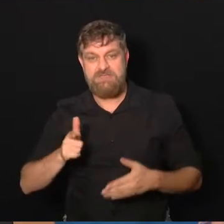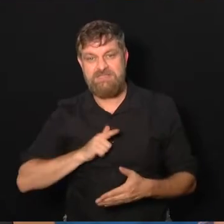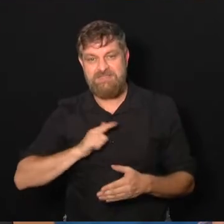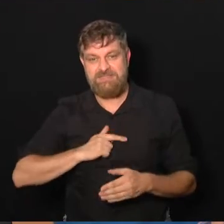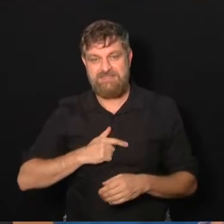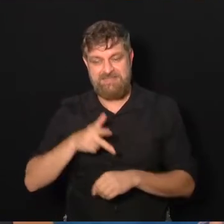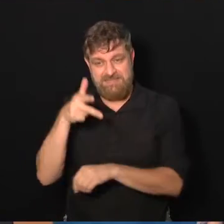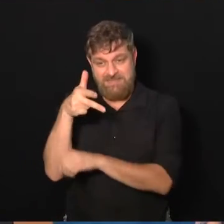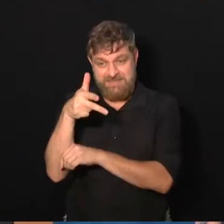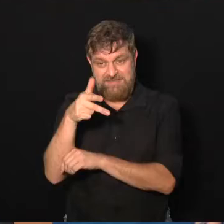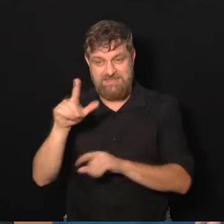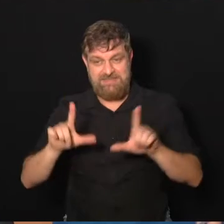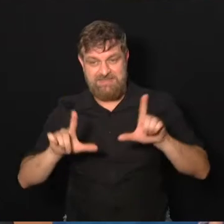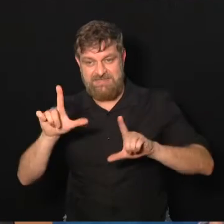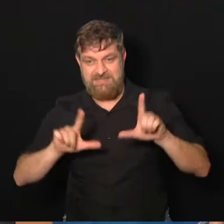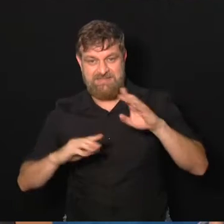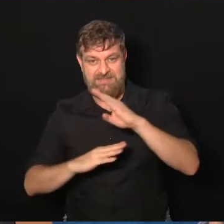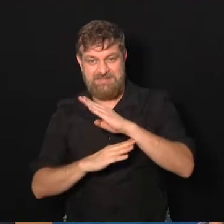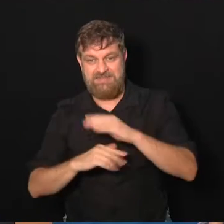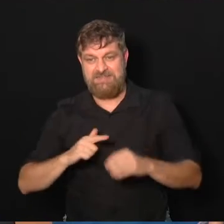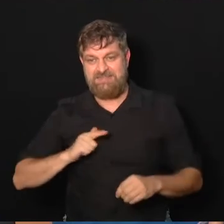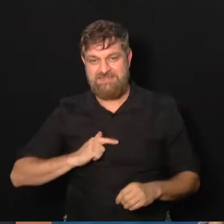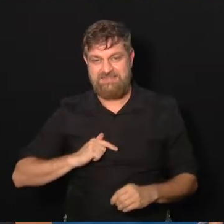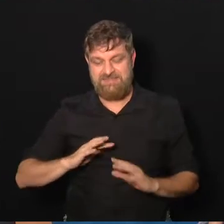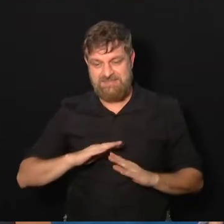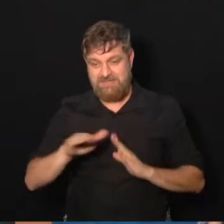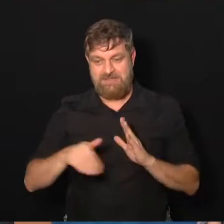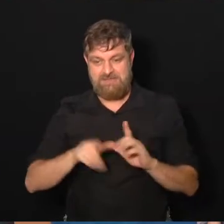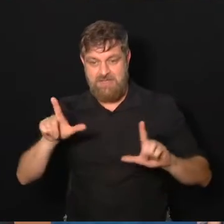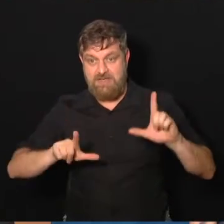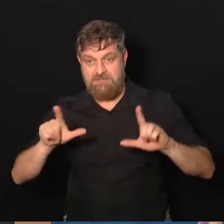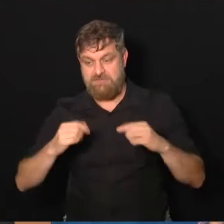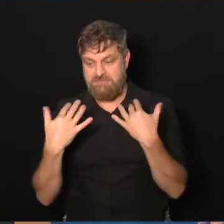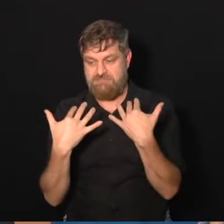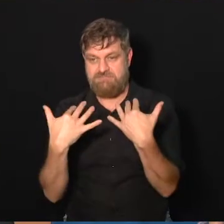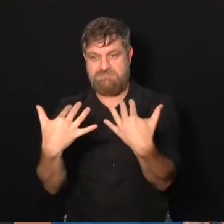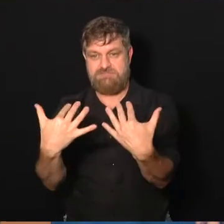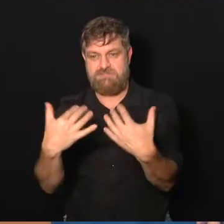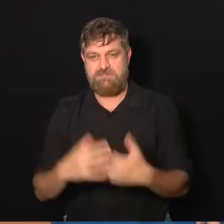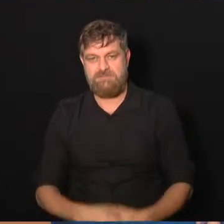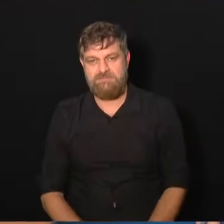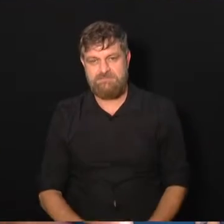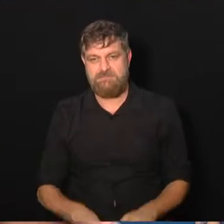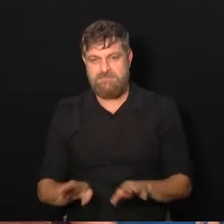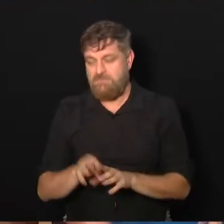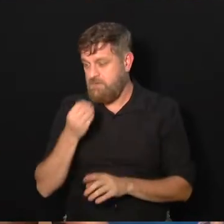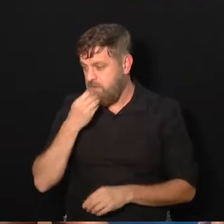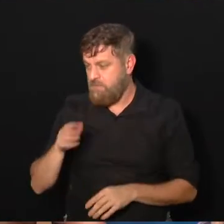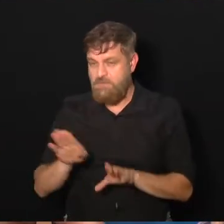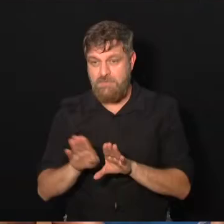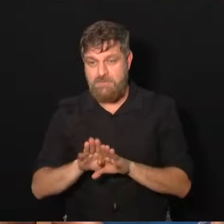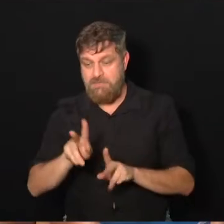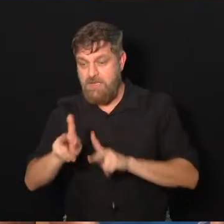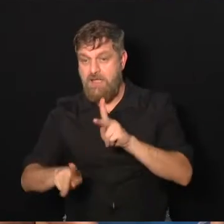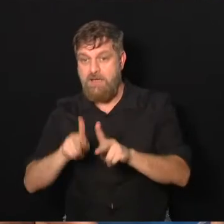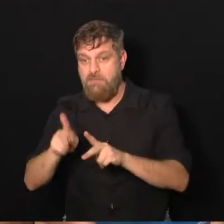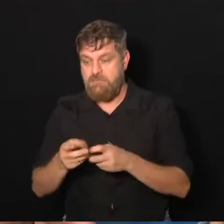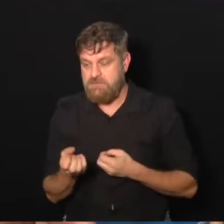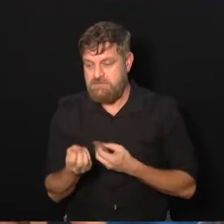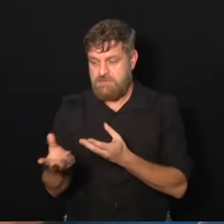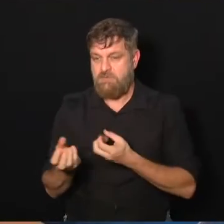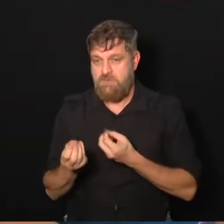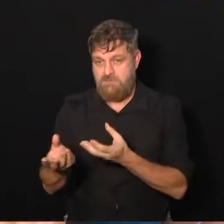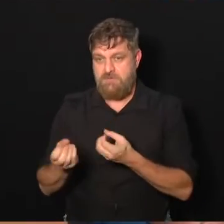estar ao vivo na TV Câmara, onde tem um alcance de audiência extraordinário. E é bom a gente estar levando para a população isso daqui, né, Flávio Lama?